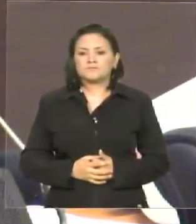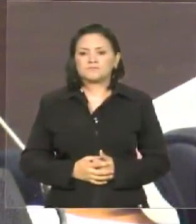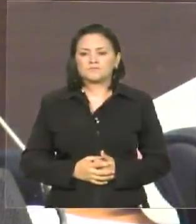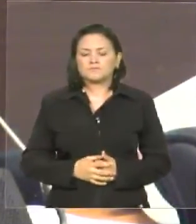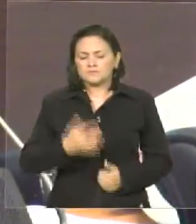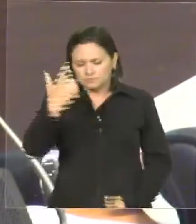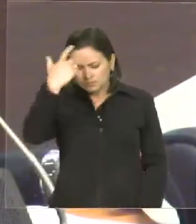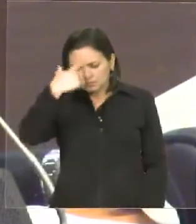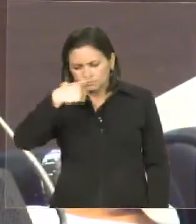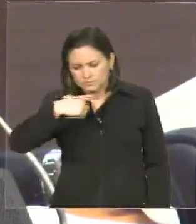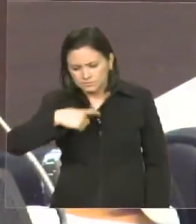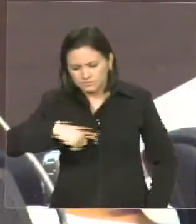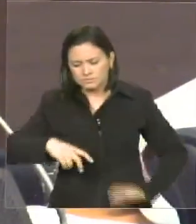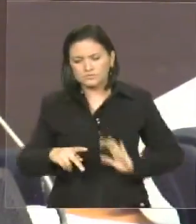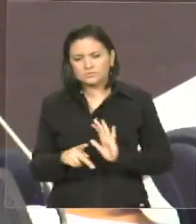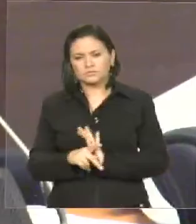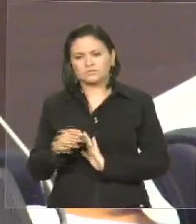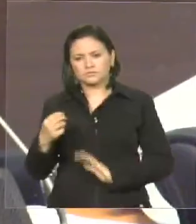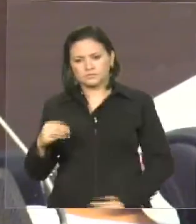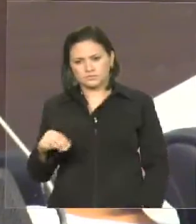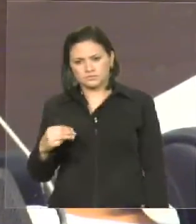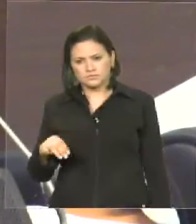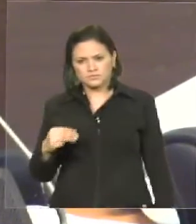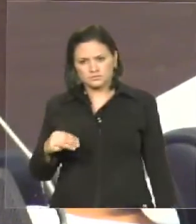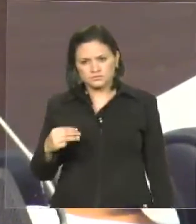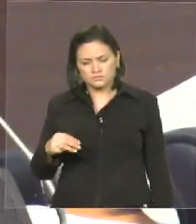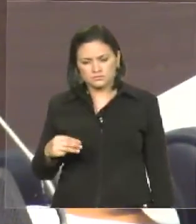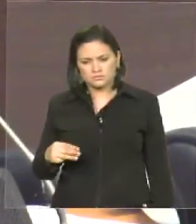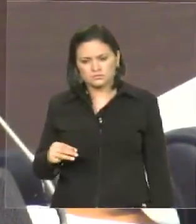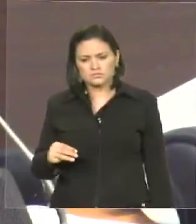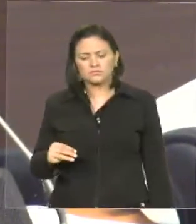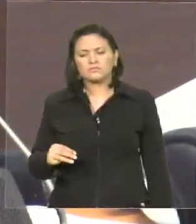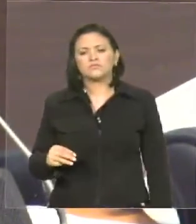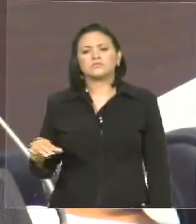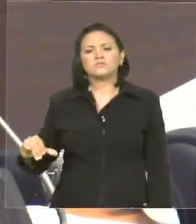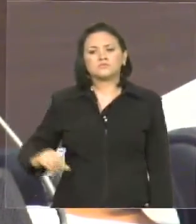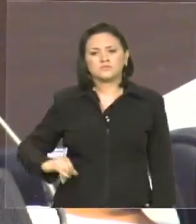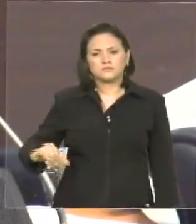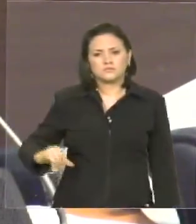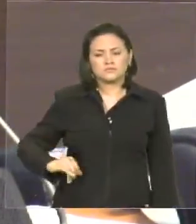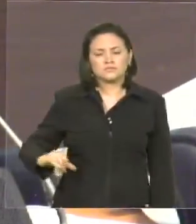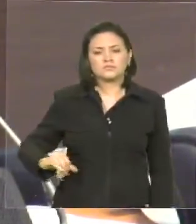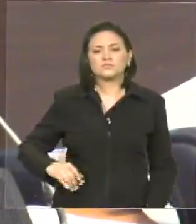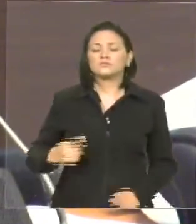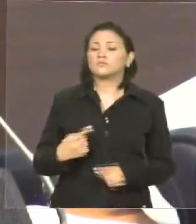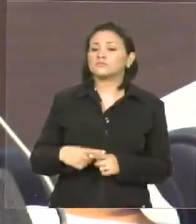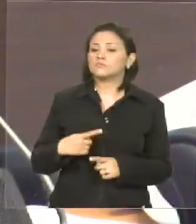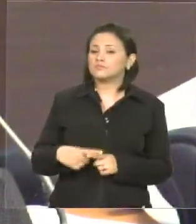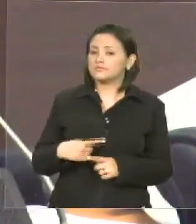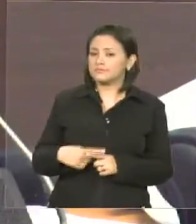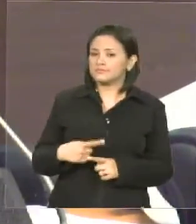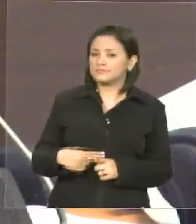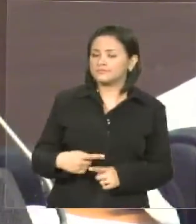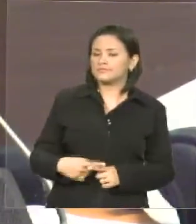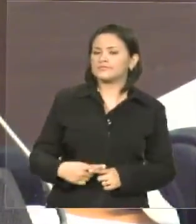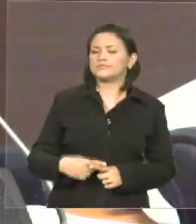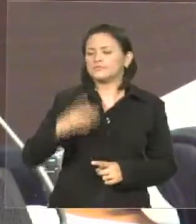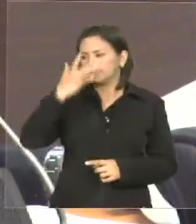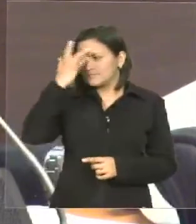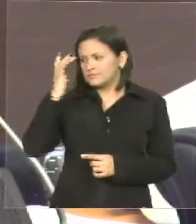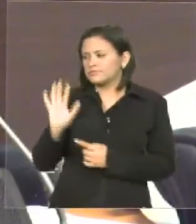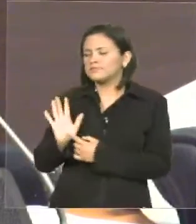campanhas por disputas políticas, campanhas nacionais, em que é estigmatizado a